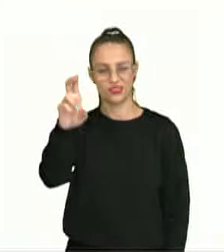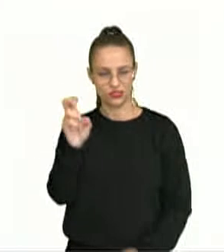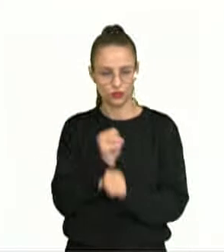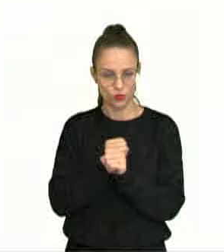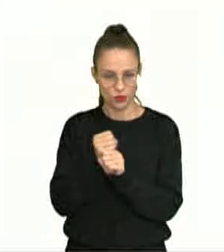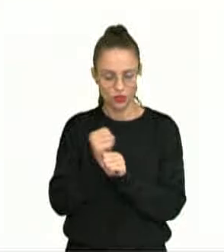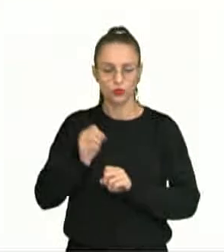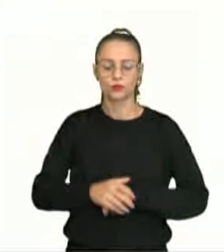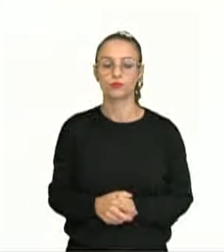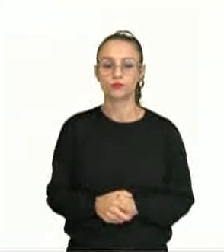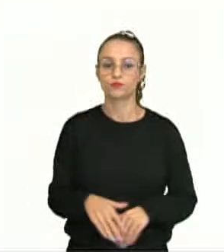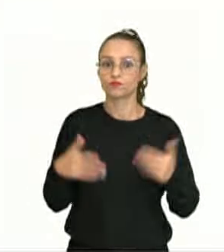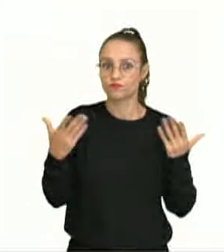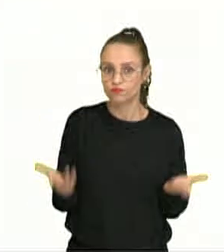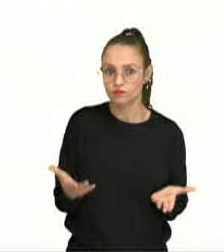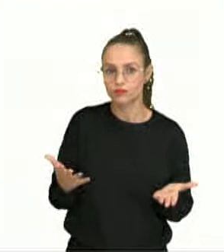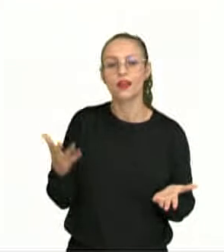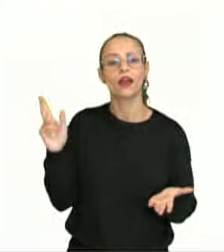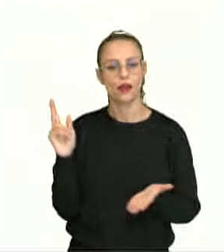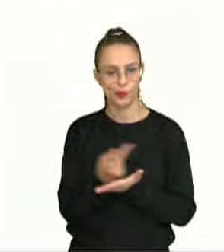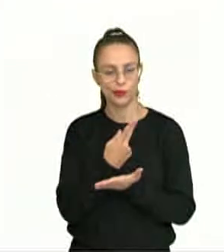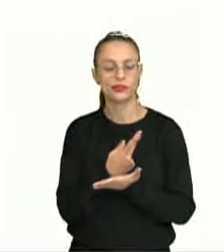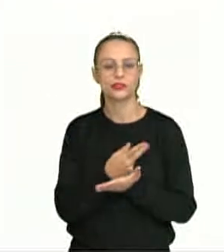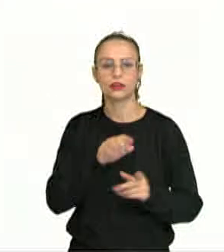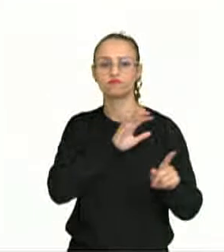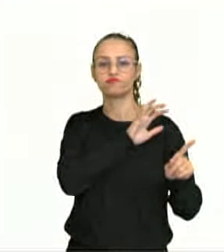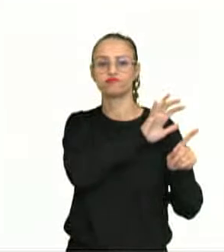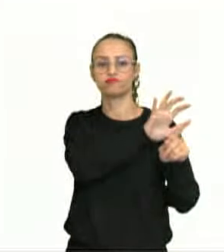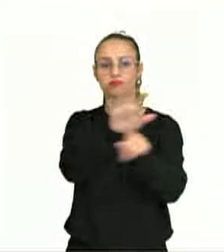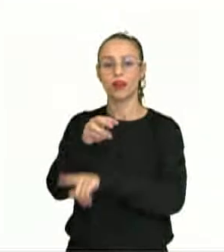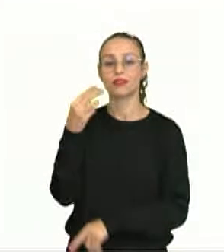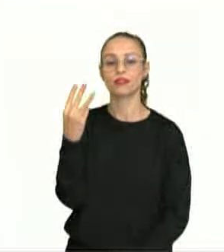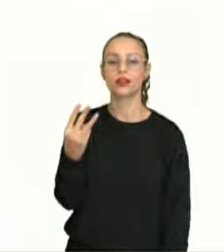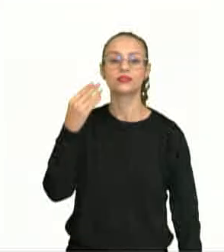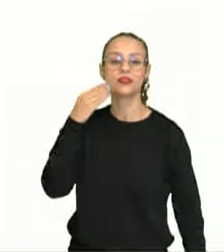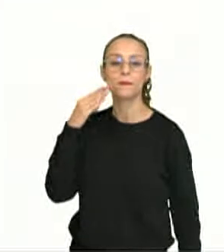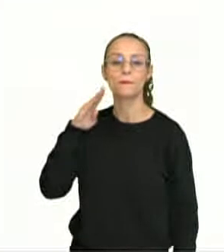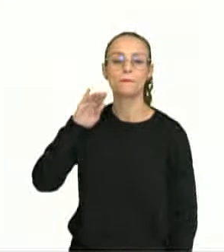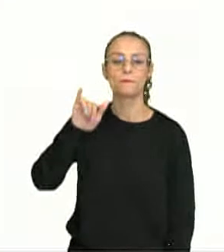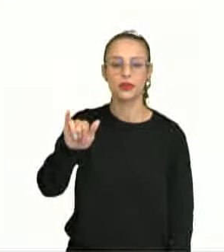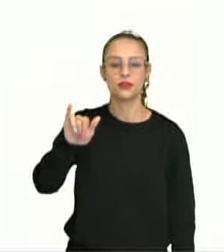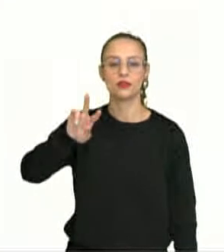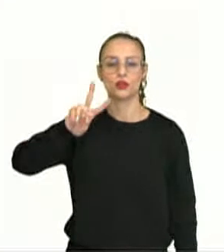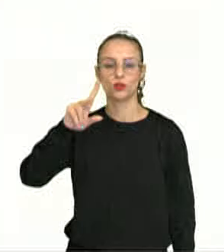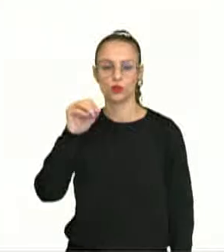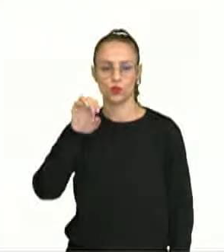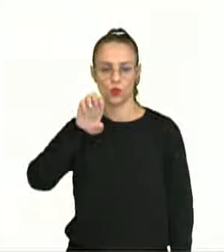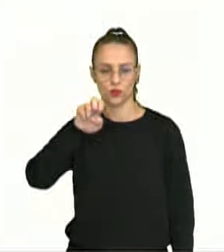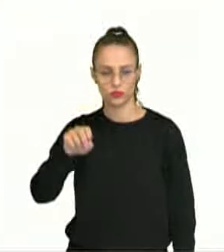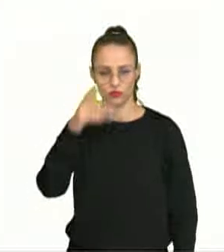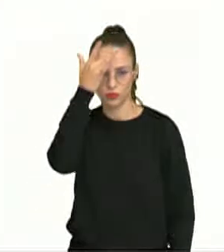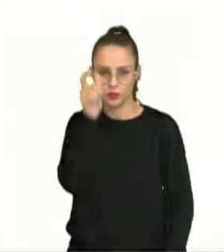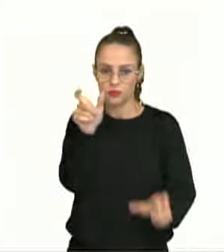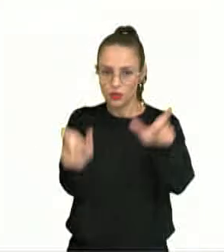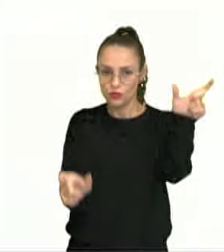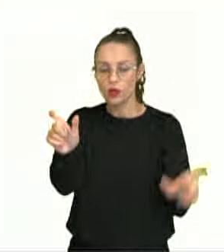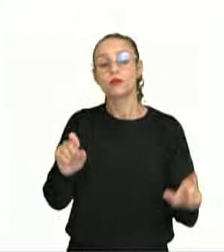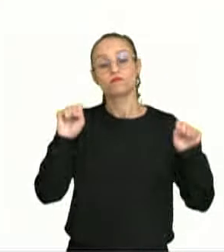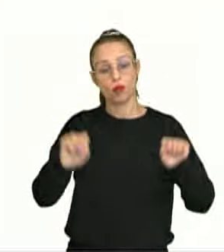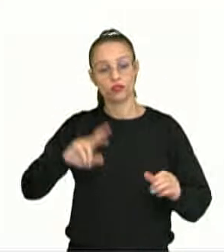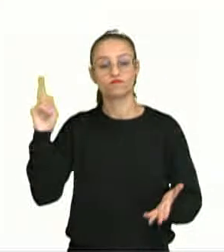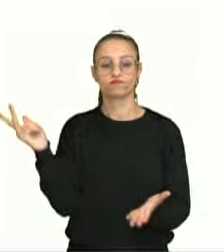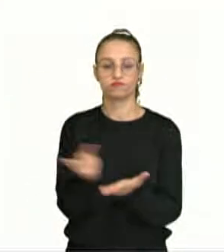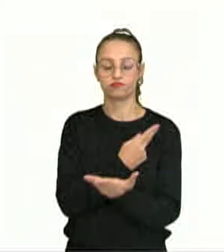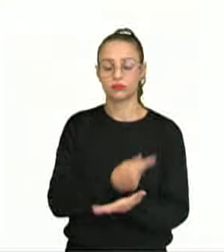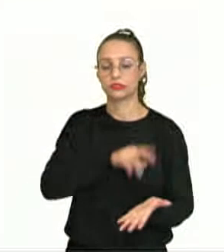forma que atingirá cerca de 3 bilhões de pessoas e que pode provocar diversos